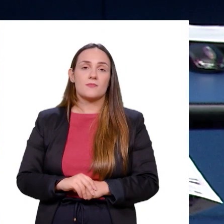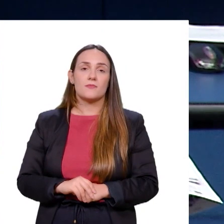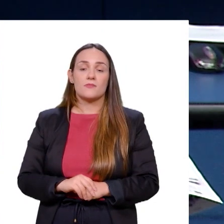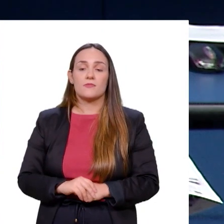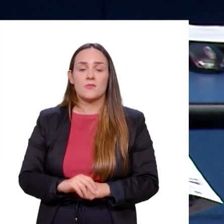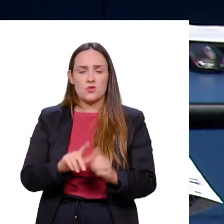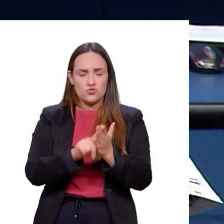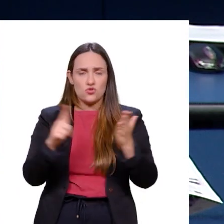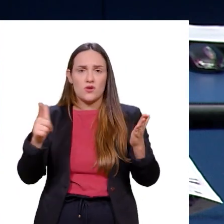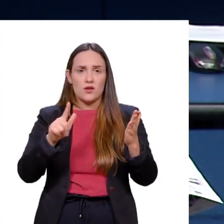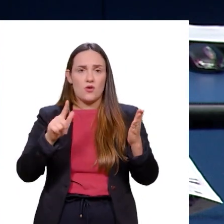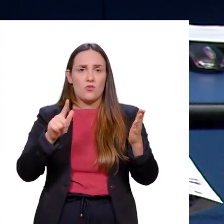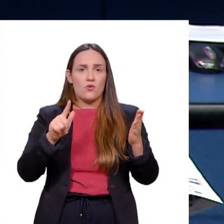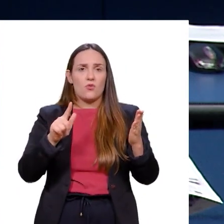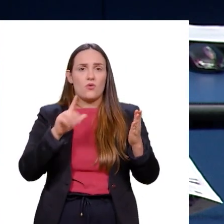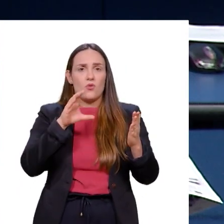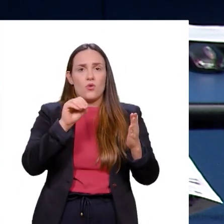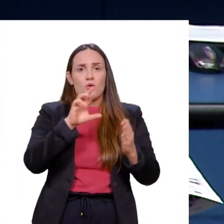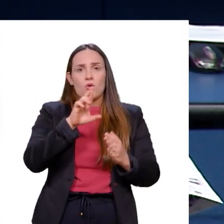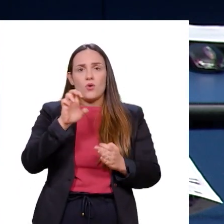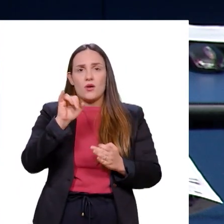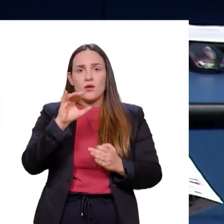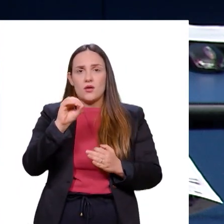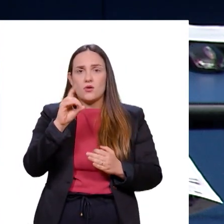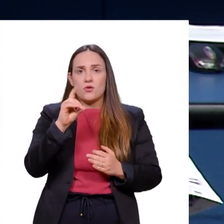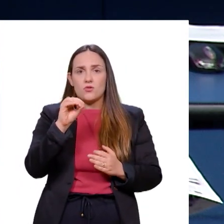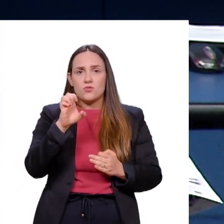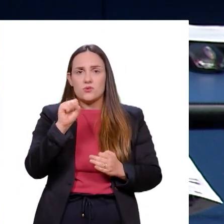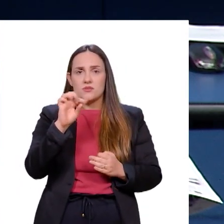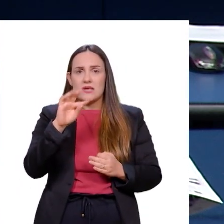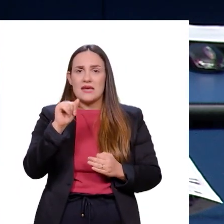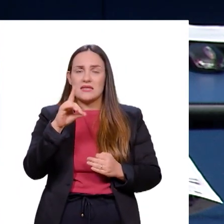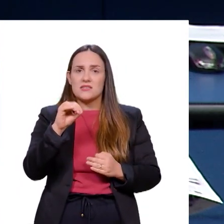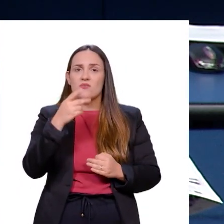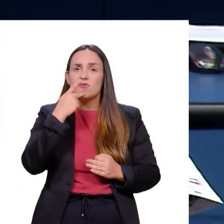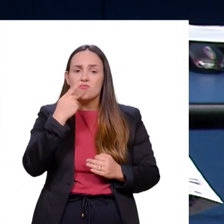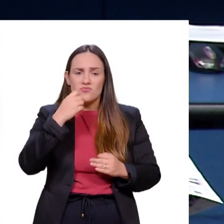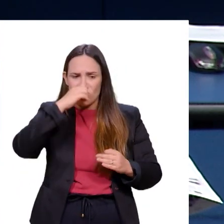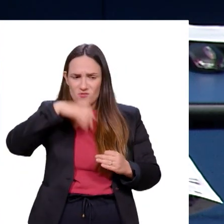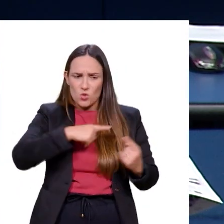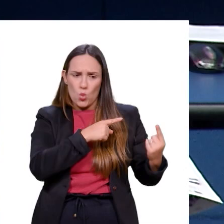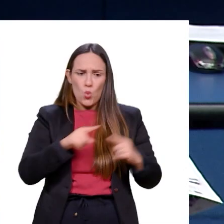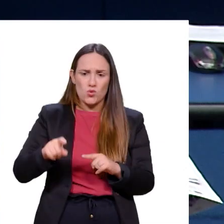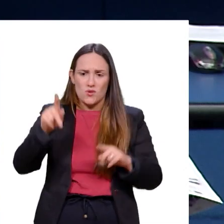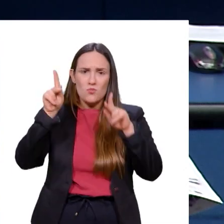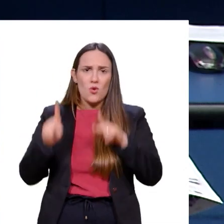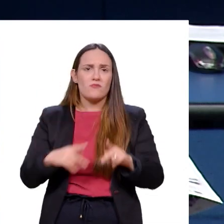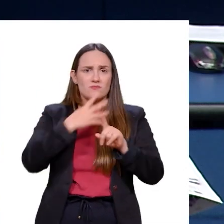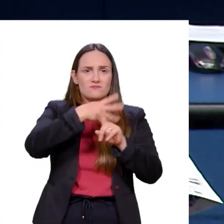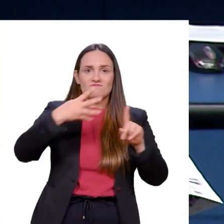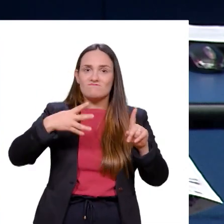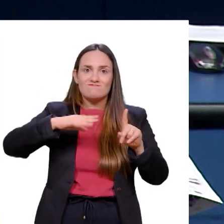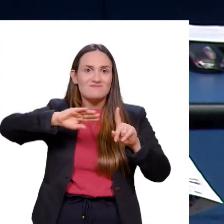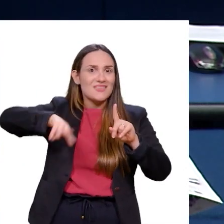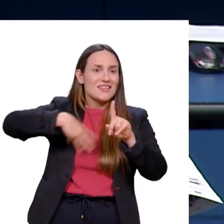No jornal Correio do Estado saiu uma matéria que a agressão contra a população